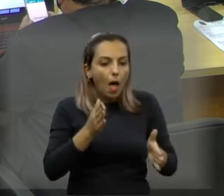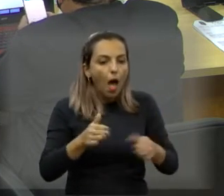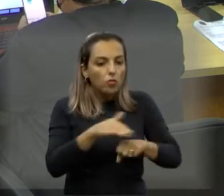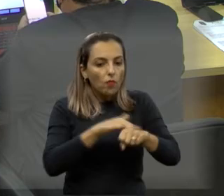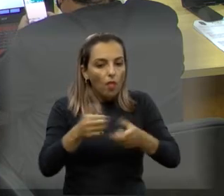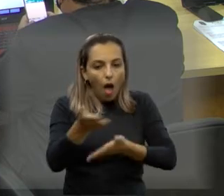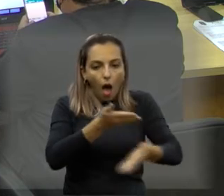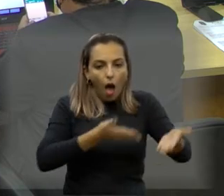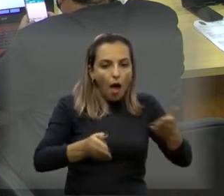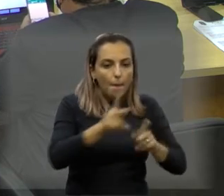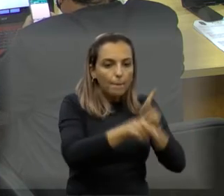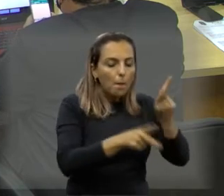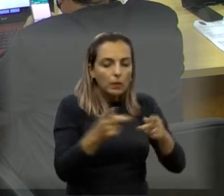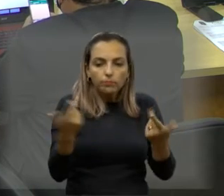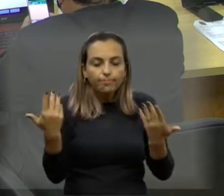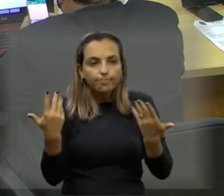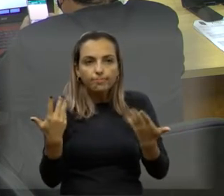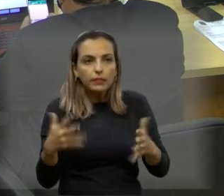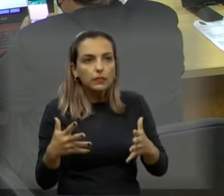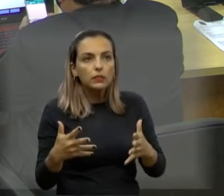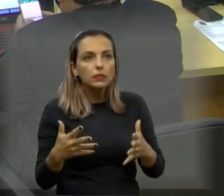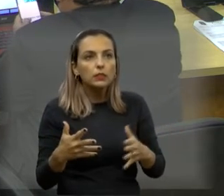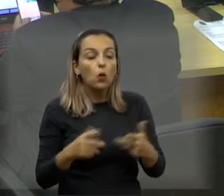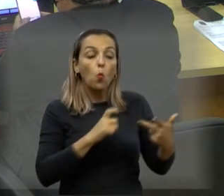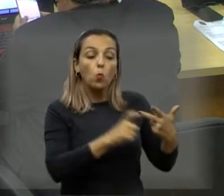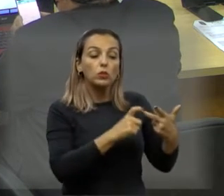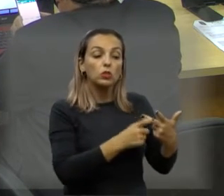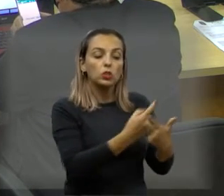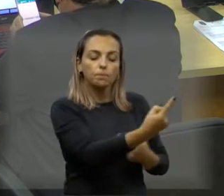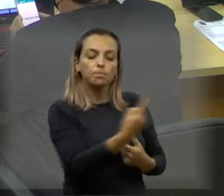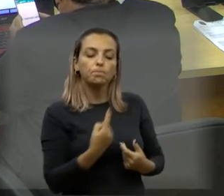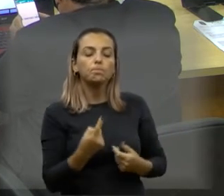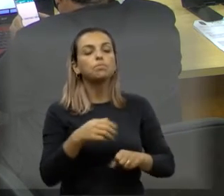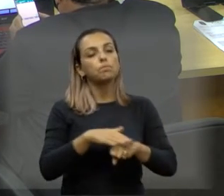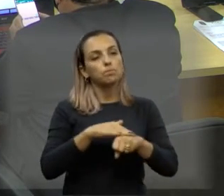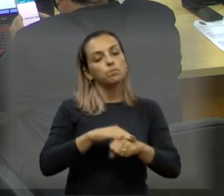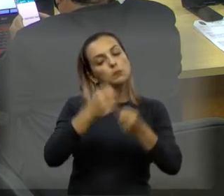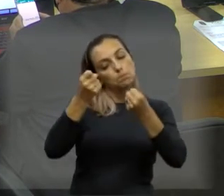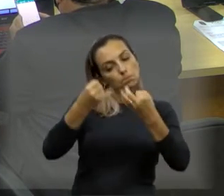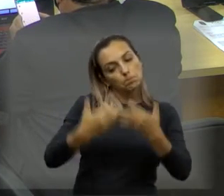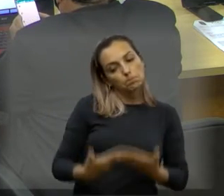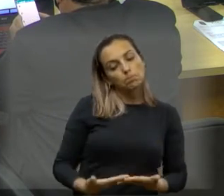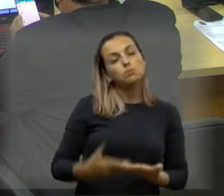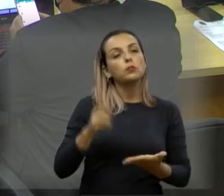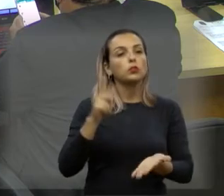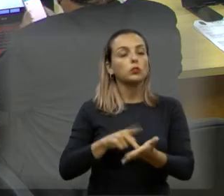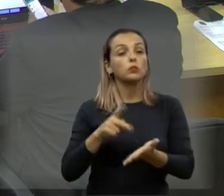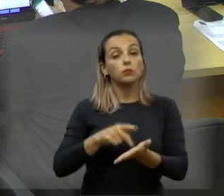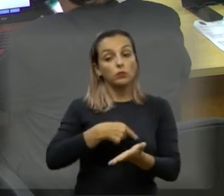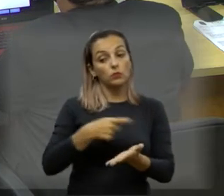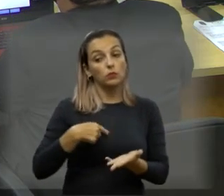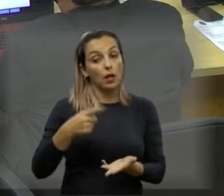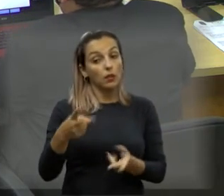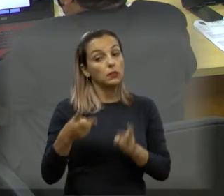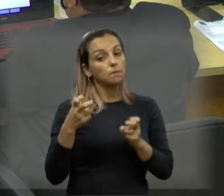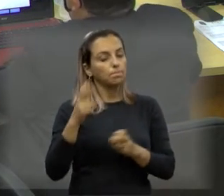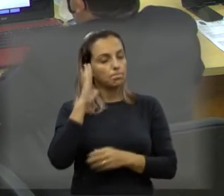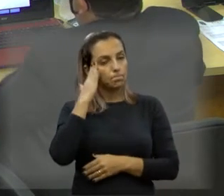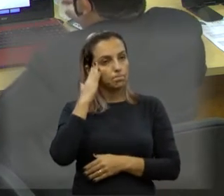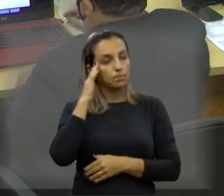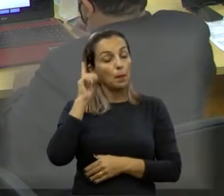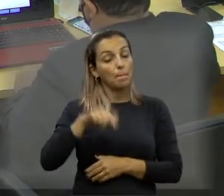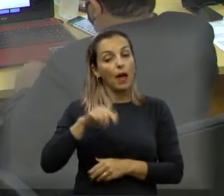começa com a população porque o governo esteve aqui conversando conosco e nos deu todas as explicações necessárias para que nós entendemos o projeto